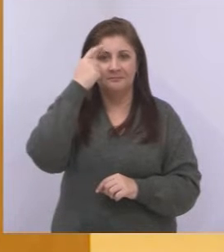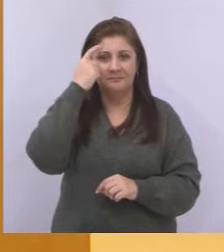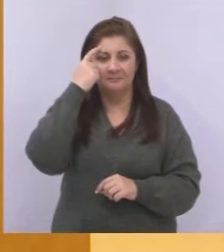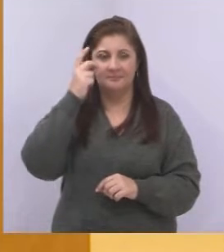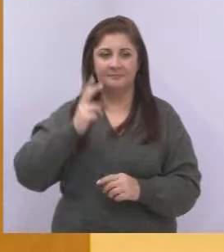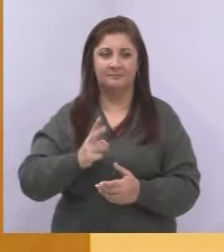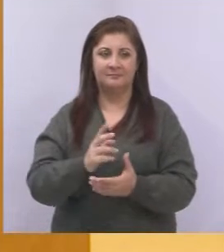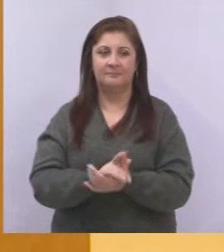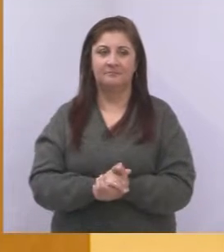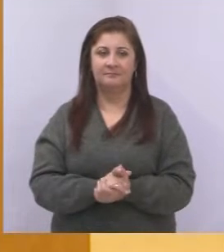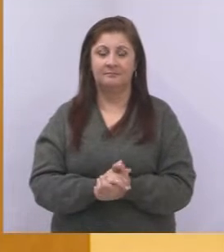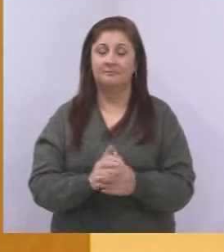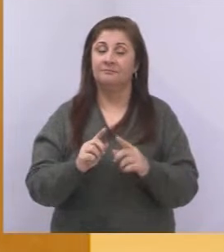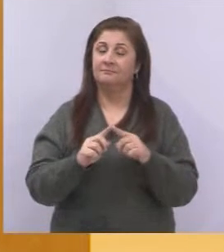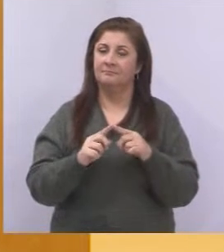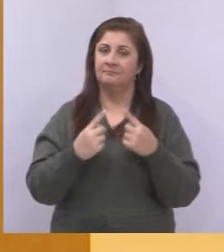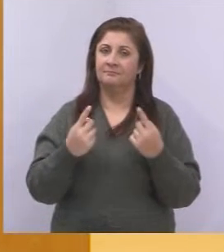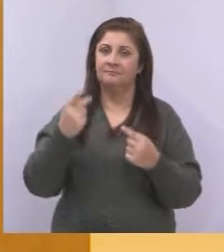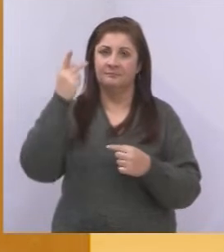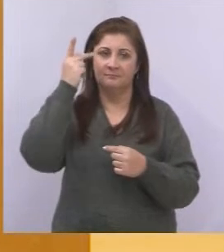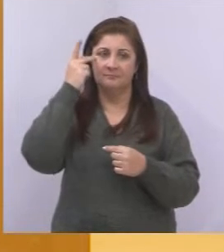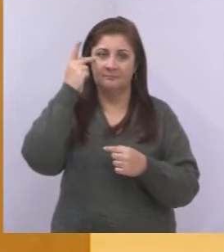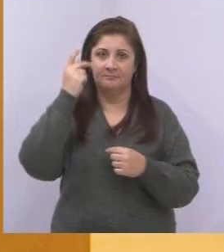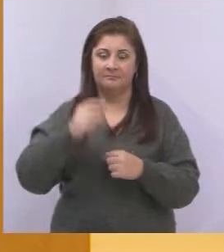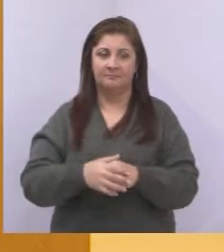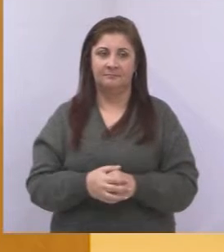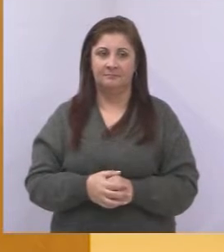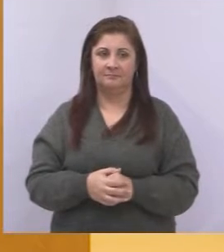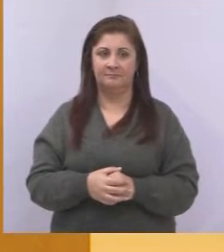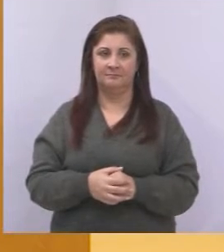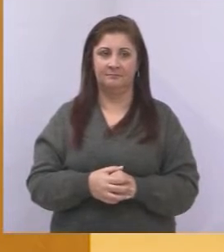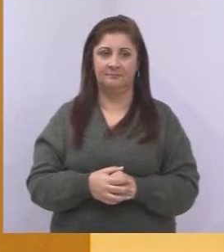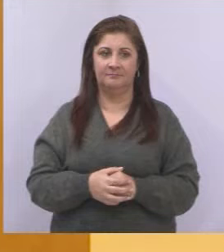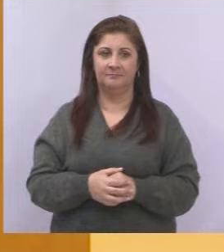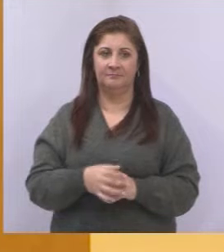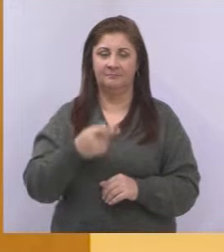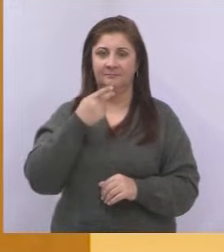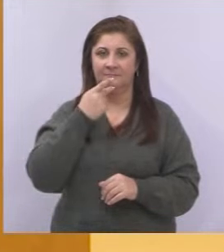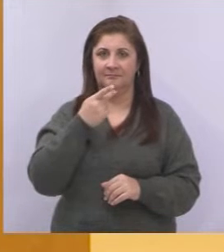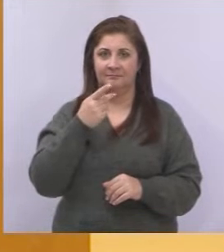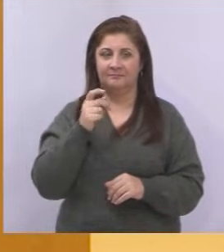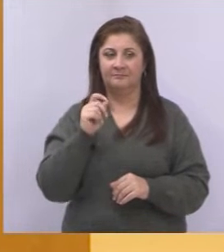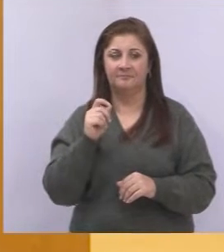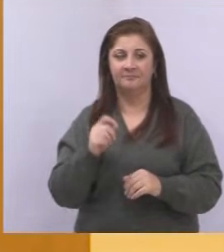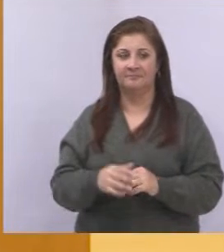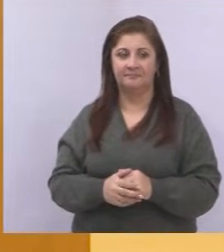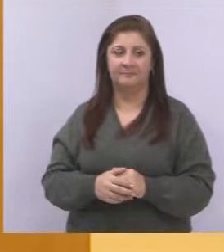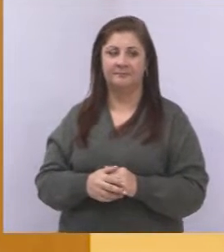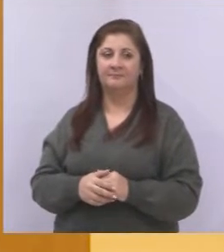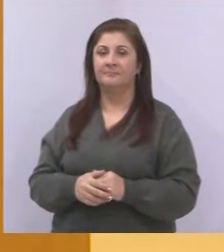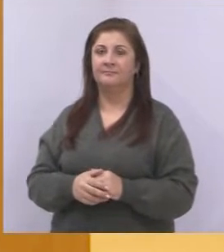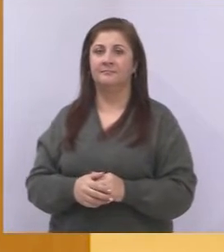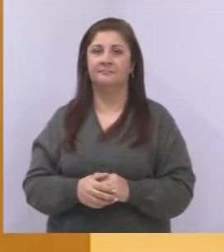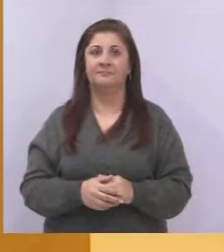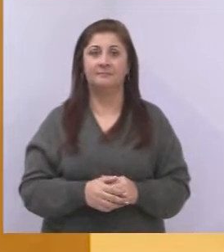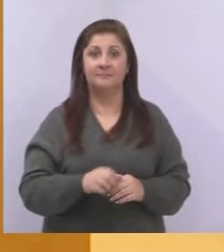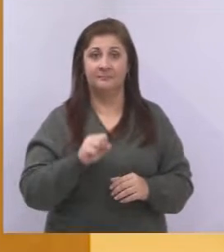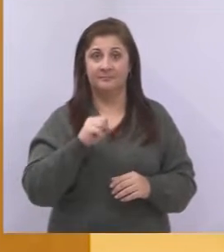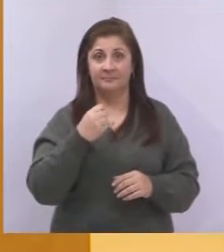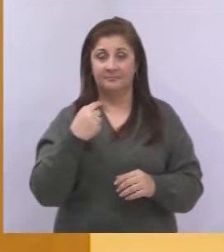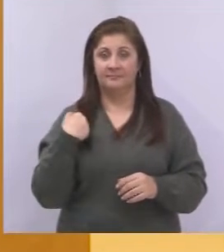Mas, vereador Paulinho, eu falo muito assim, né, que, na verdade, se a